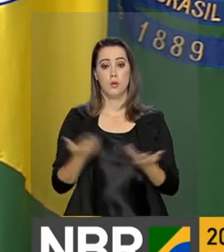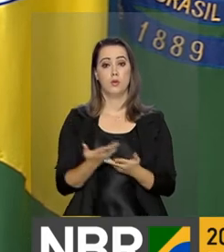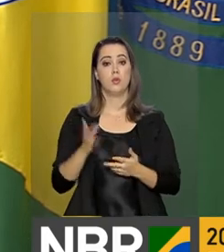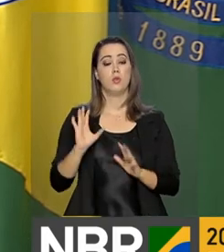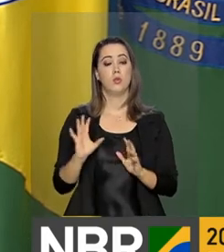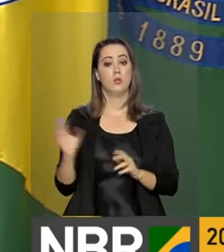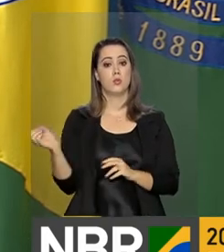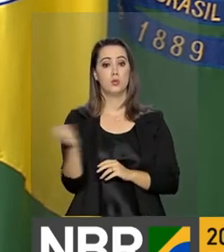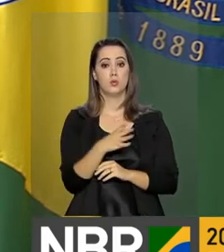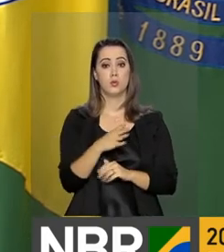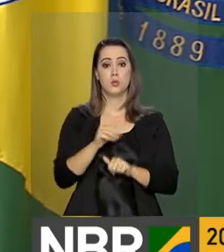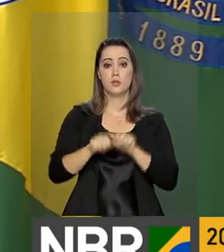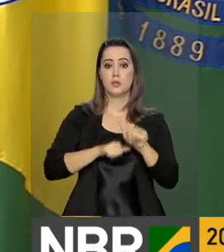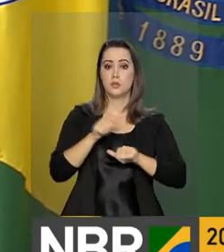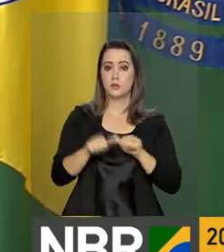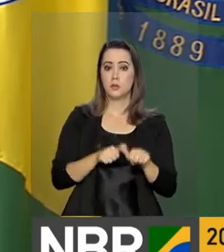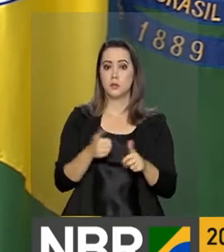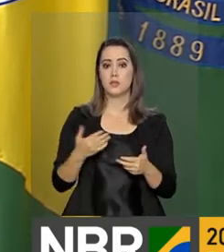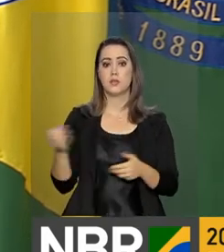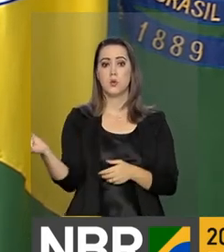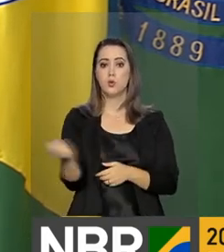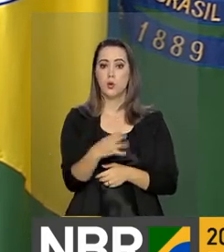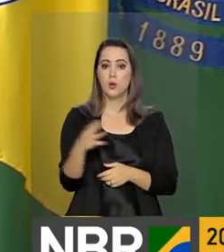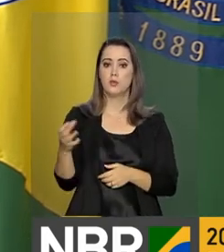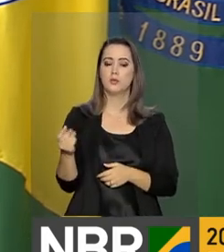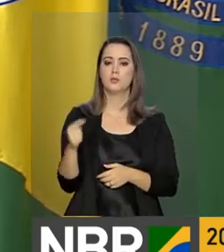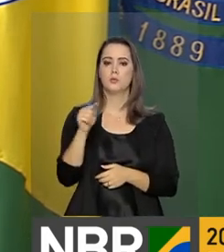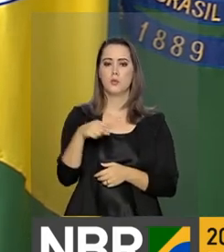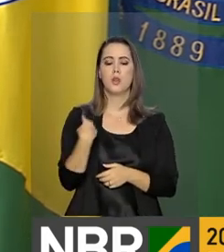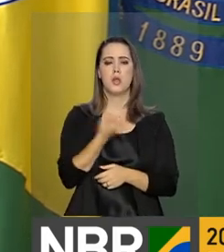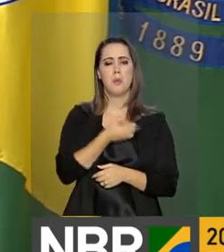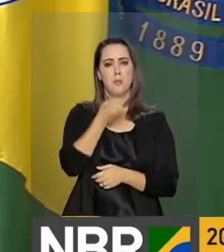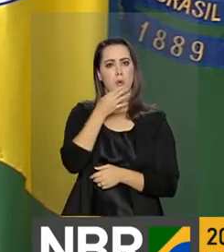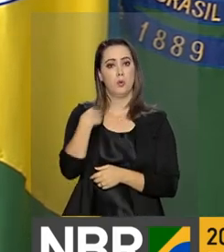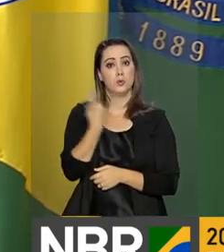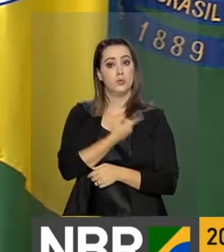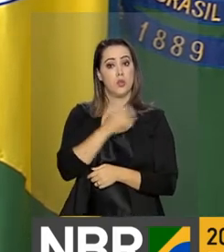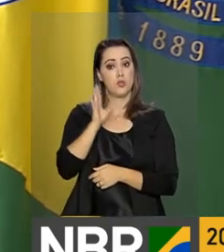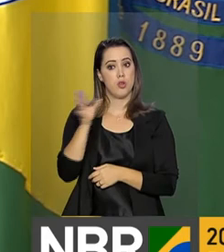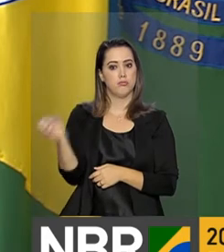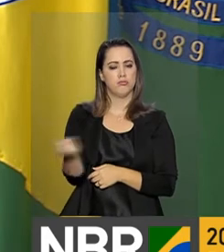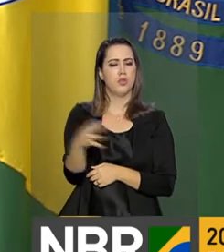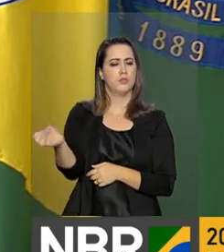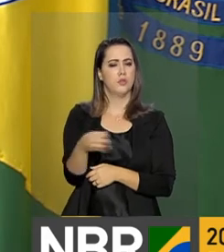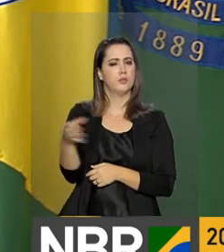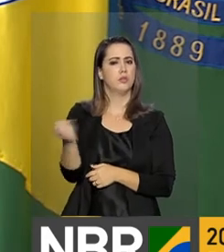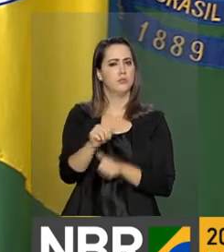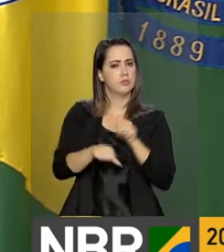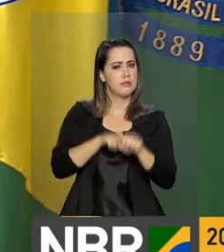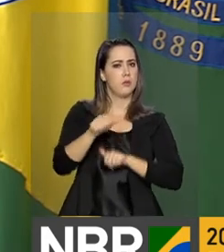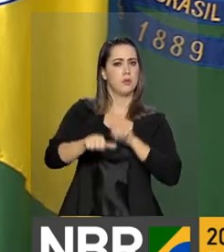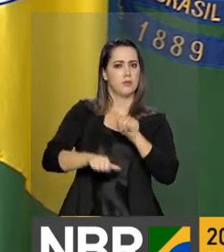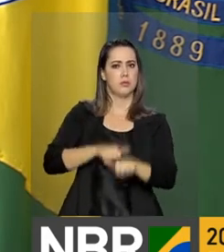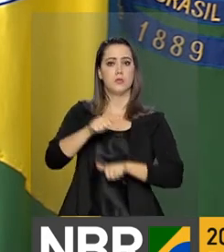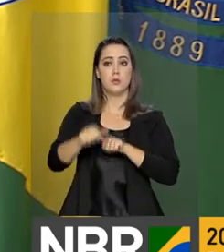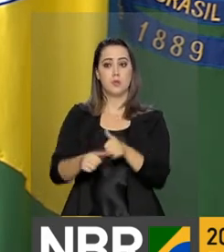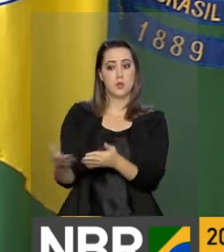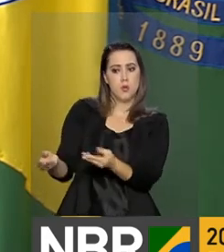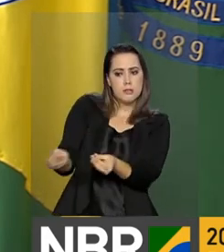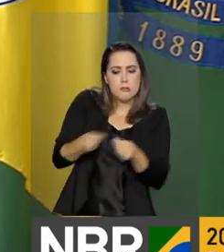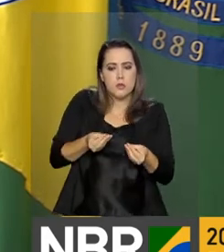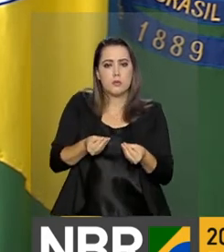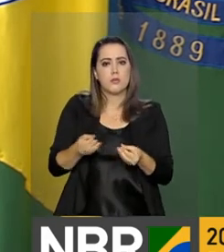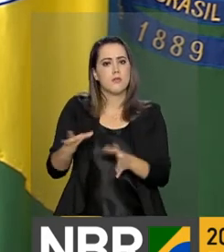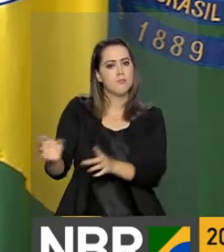de modernização, na verdade é interessante, nós fizemos tantas reformas com o objetivo de trazer o Brasil para o século